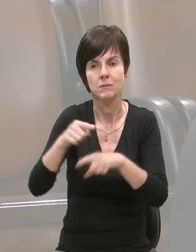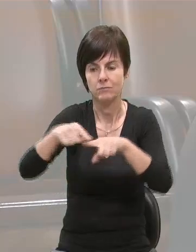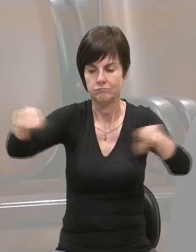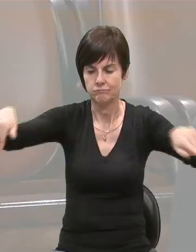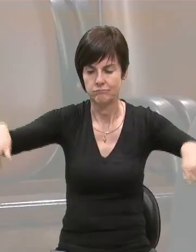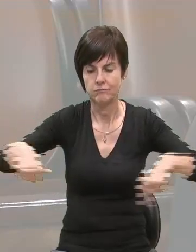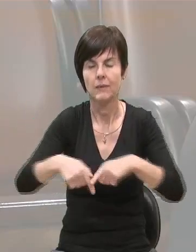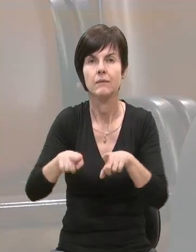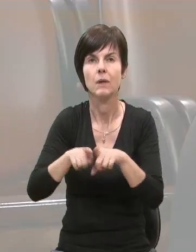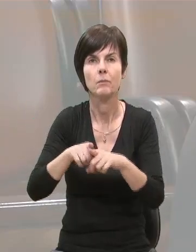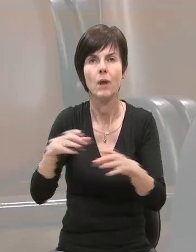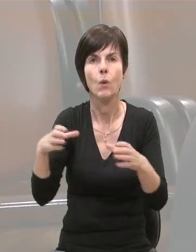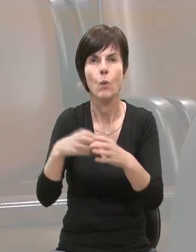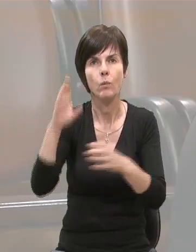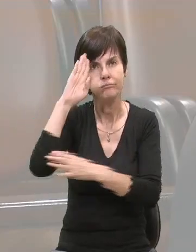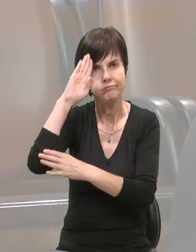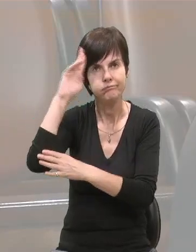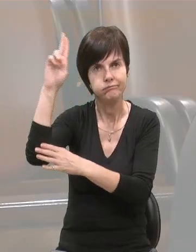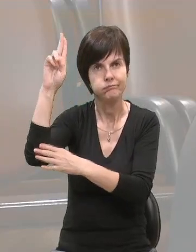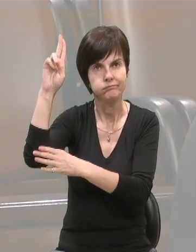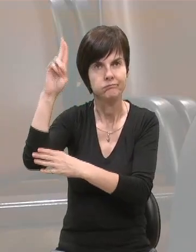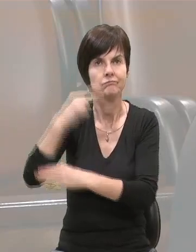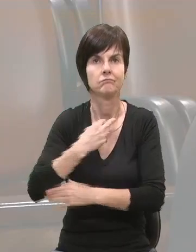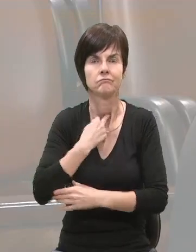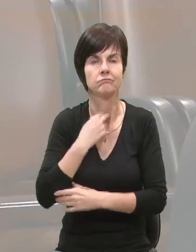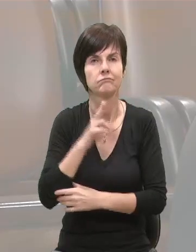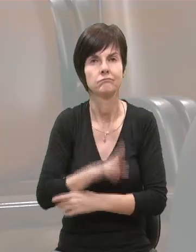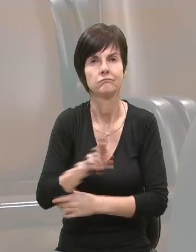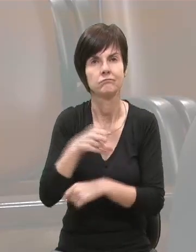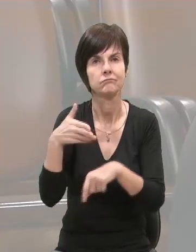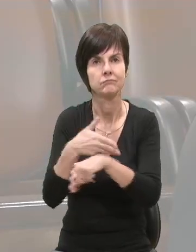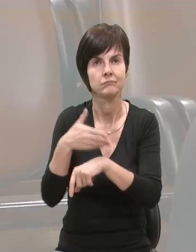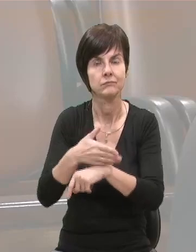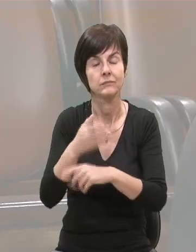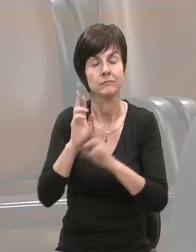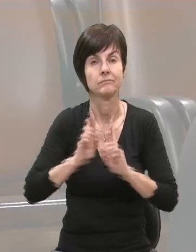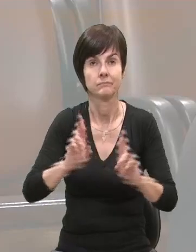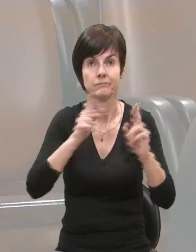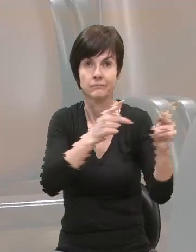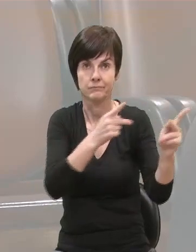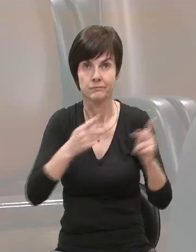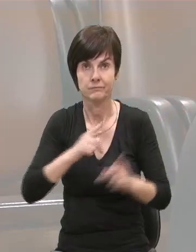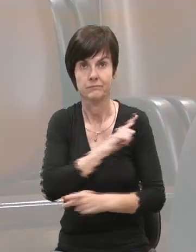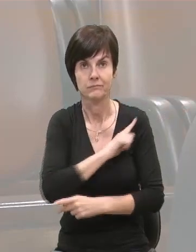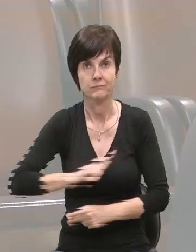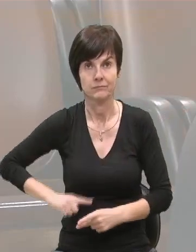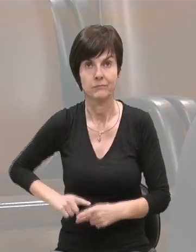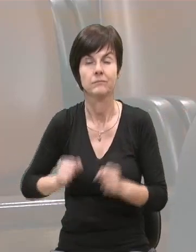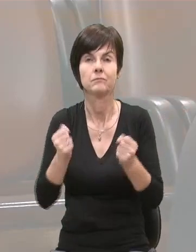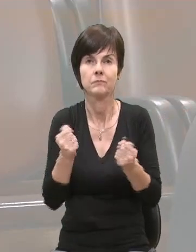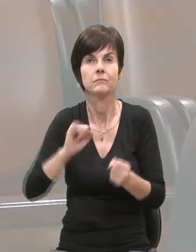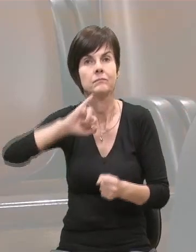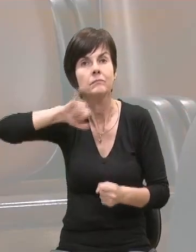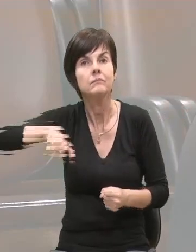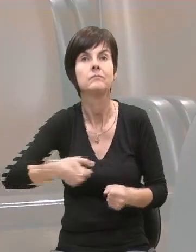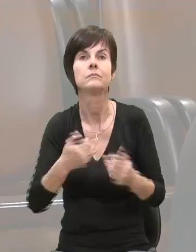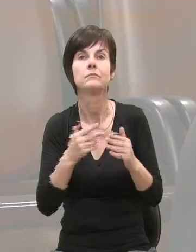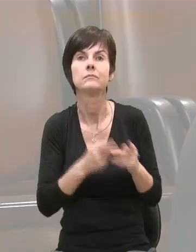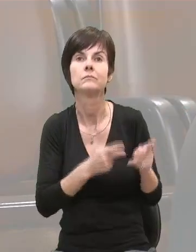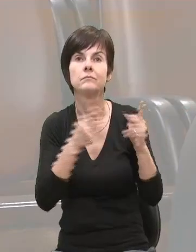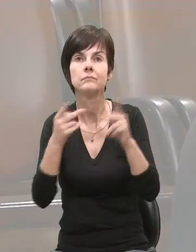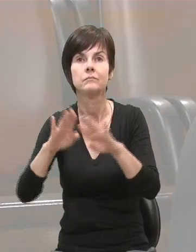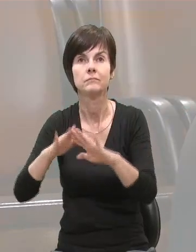também. Então, esperamos que, quem sabe, na visita do governador hoje, ele possa dar uma caminhada nas escolas, né, e